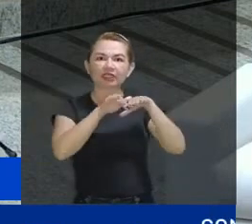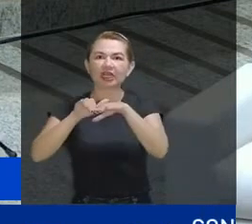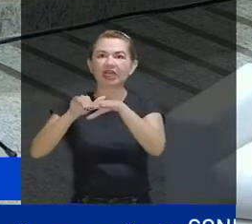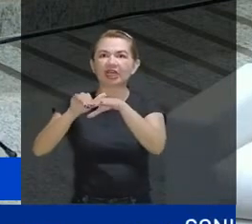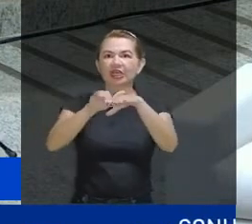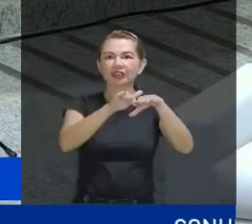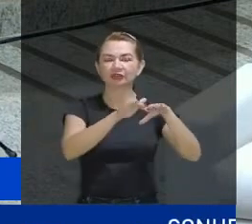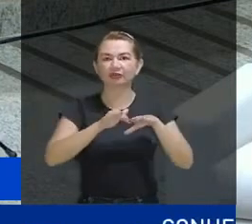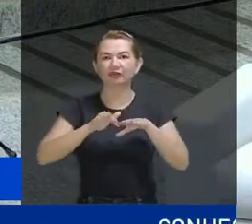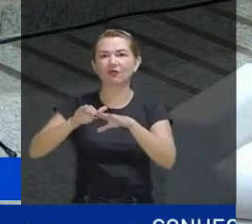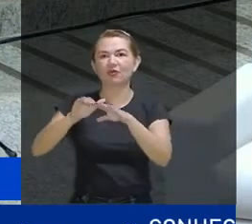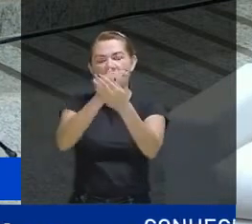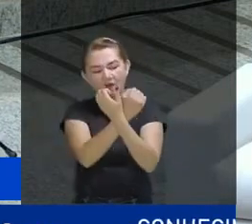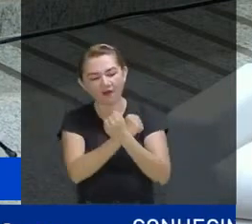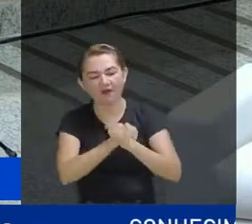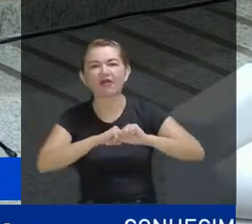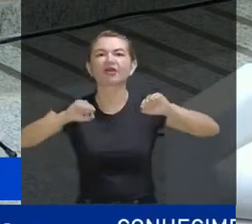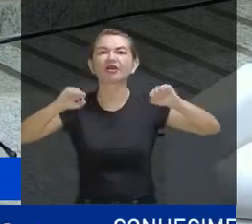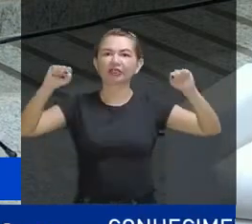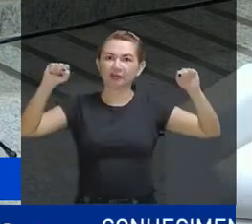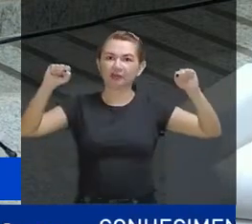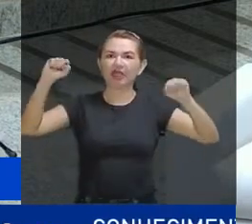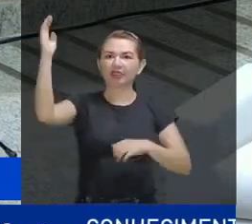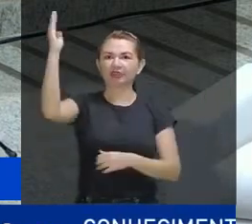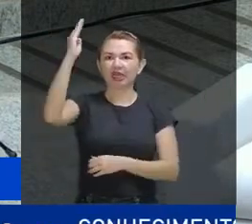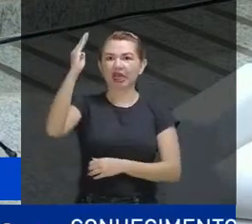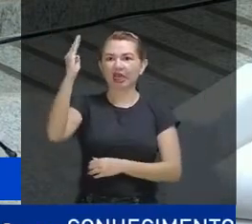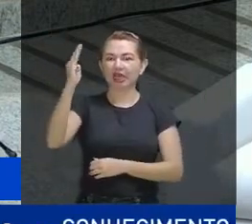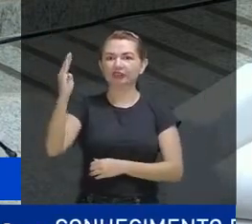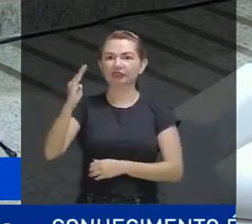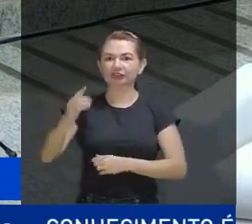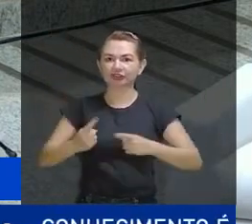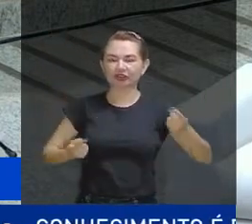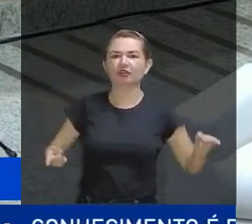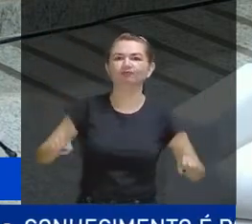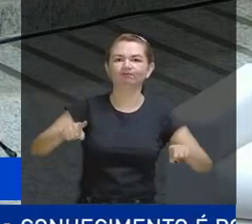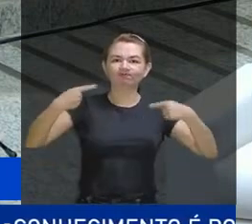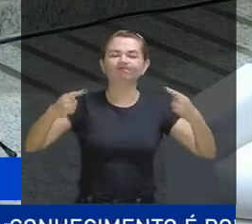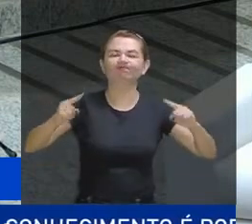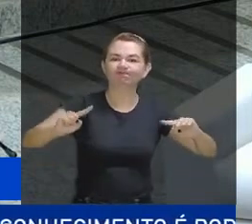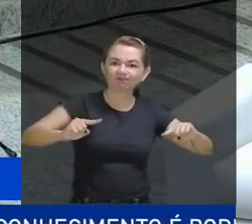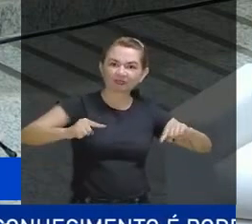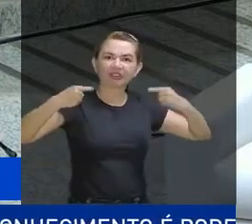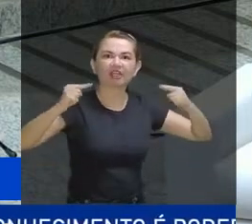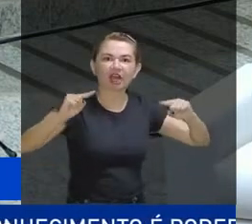teu seio, ó liberdade,